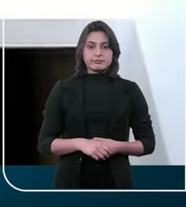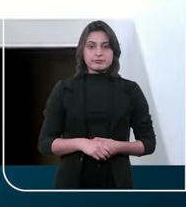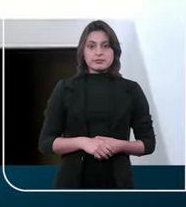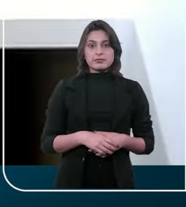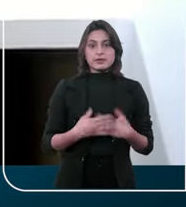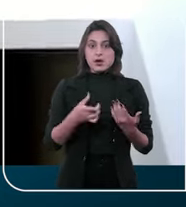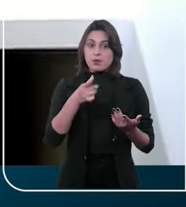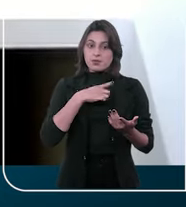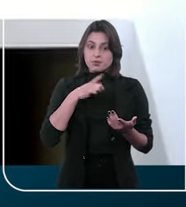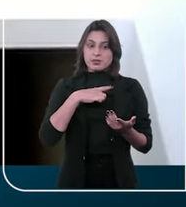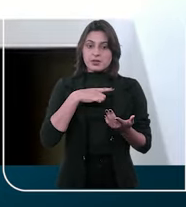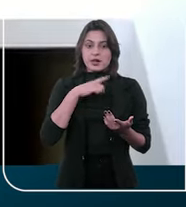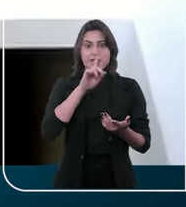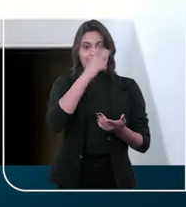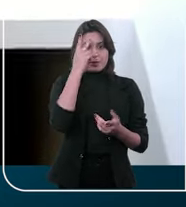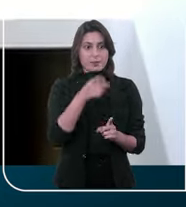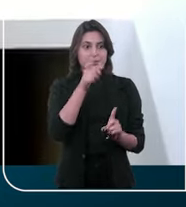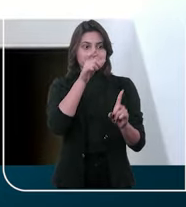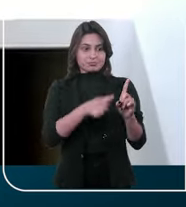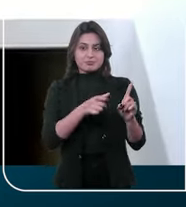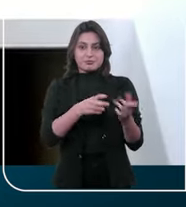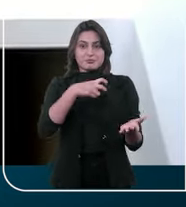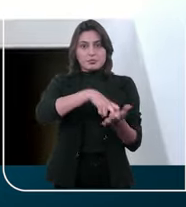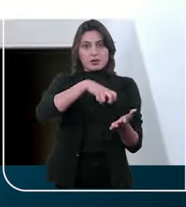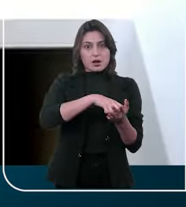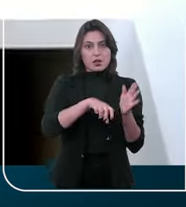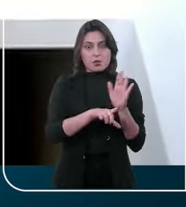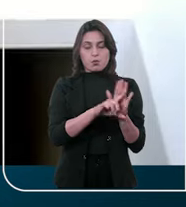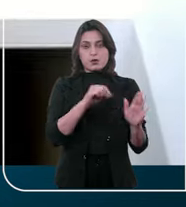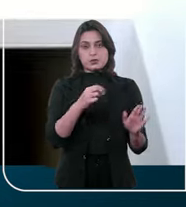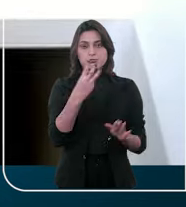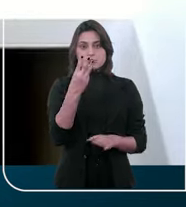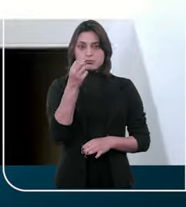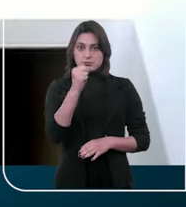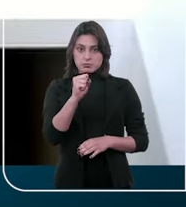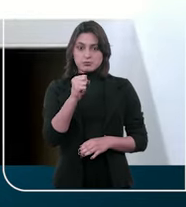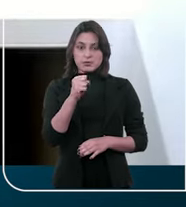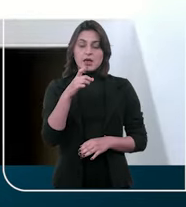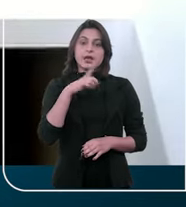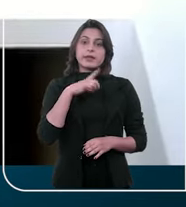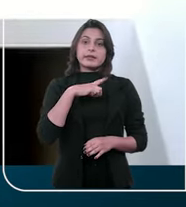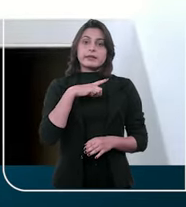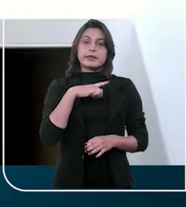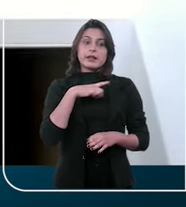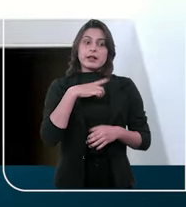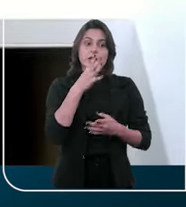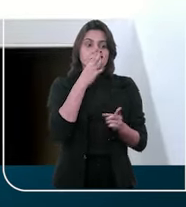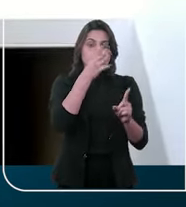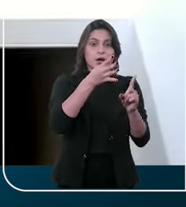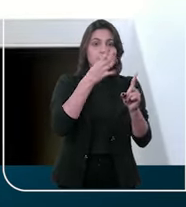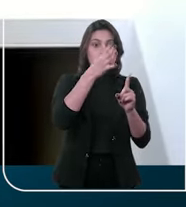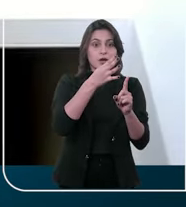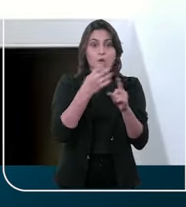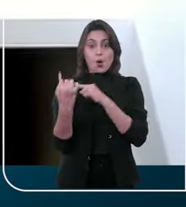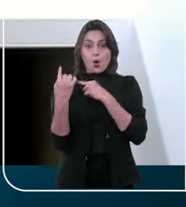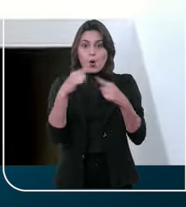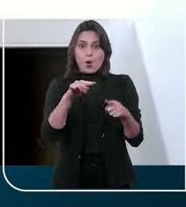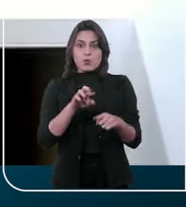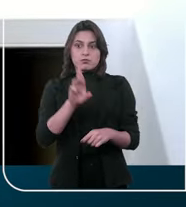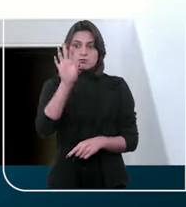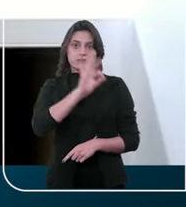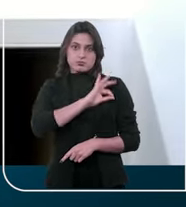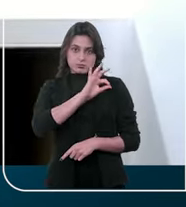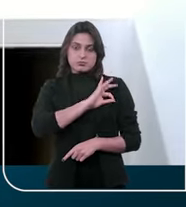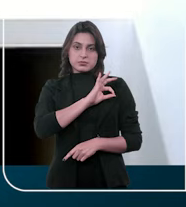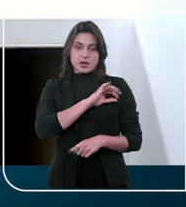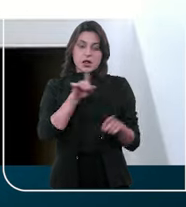artigo 38 ele prevê uma acusação criminal contra o delegado de polícia e contra esse